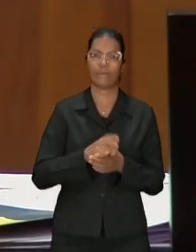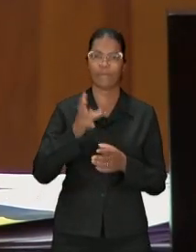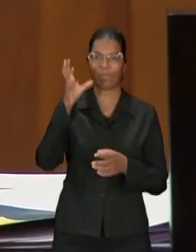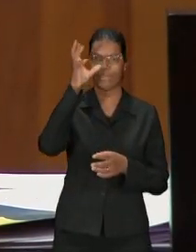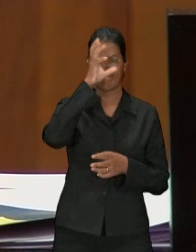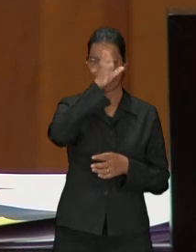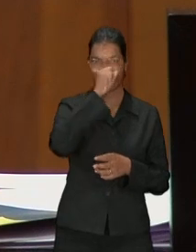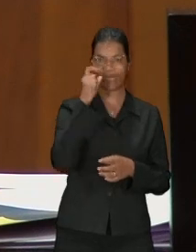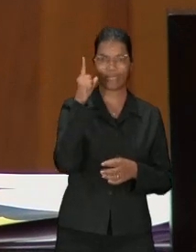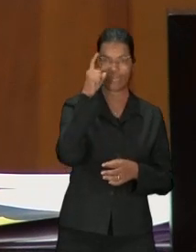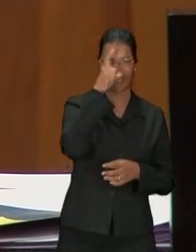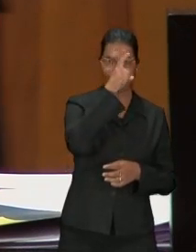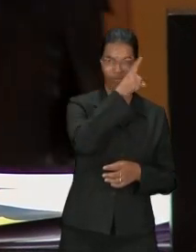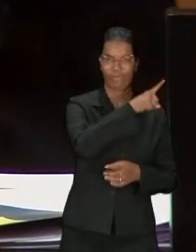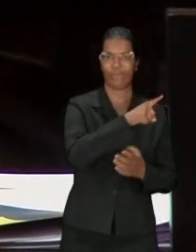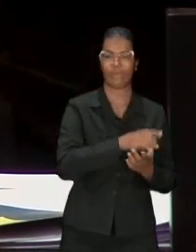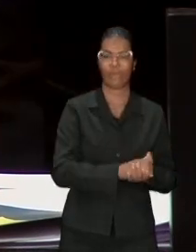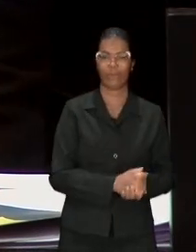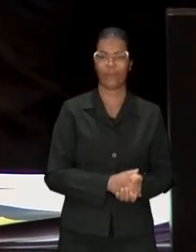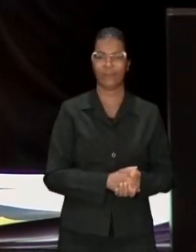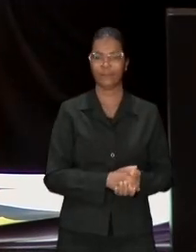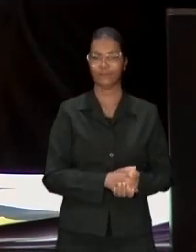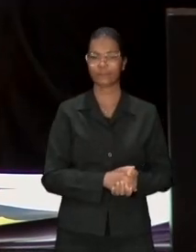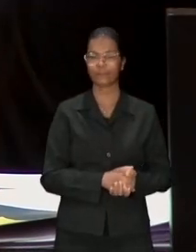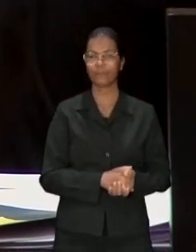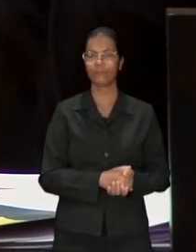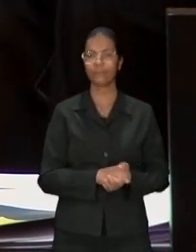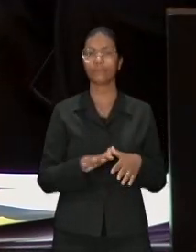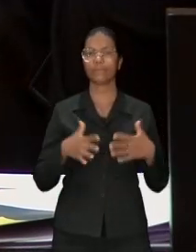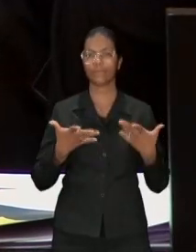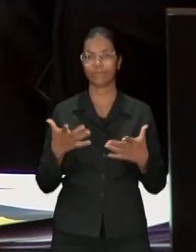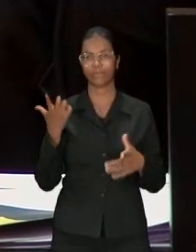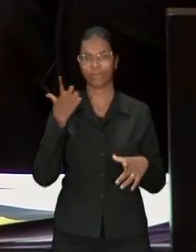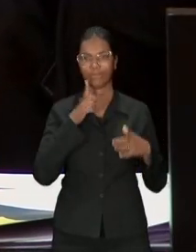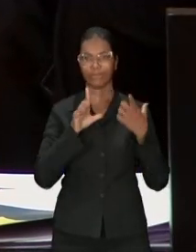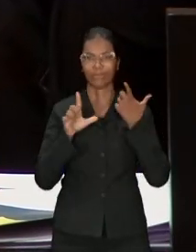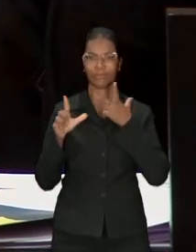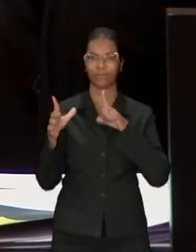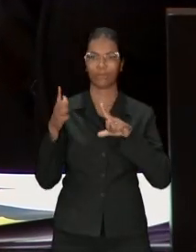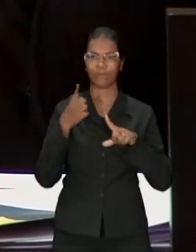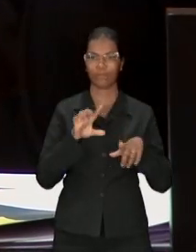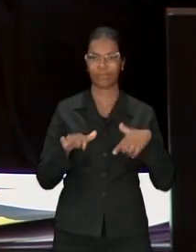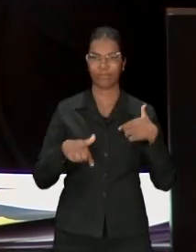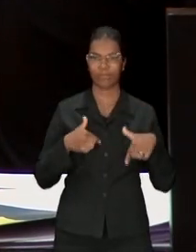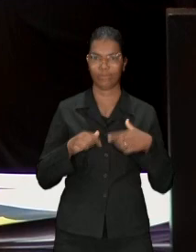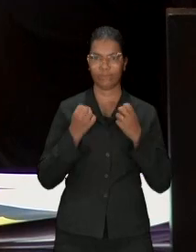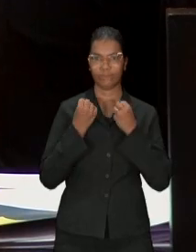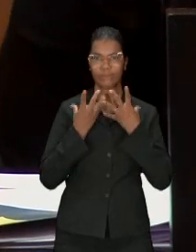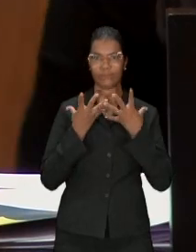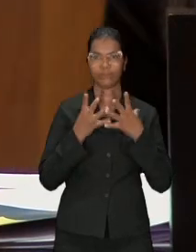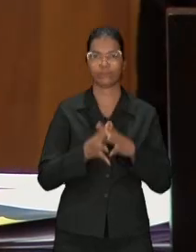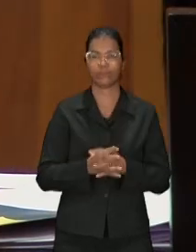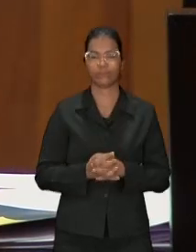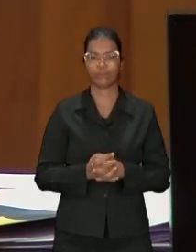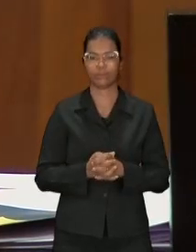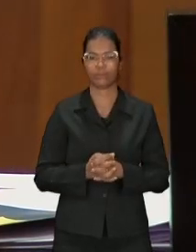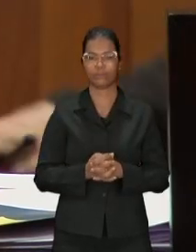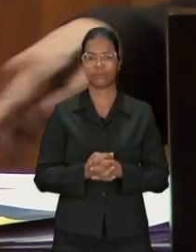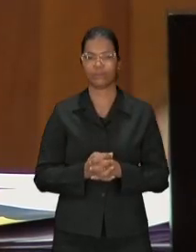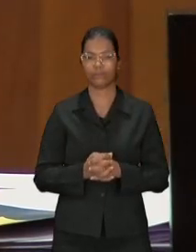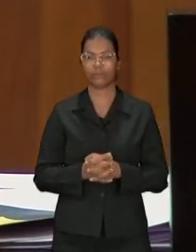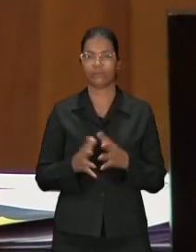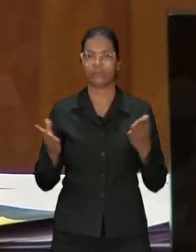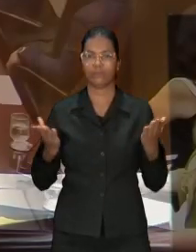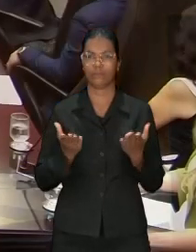aprendizagem. E nós temos conseguido bons resultados aqui, bons trabalhos. Para seu